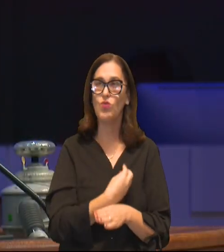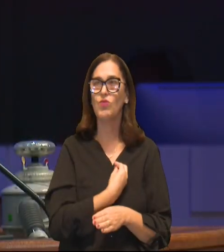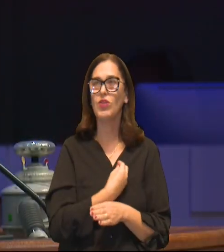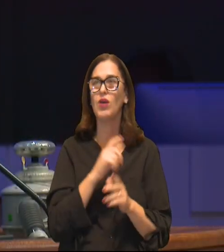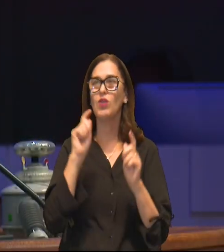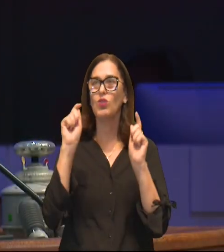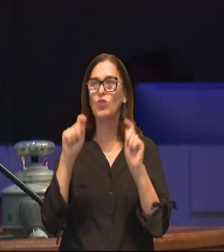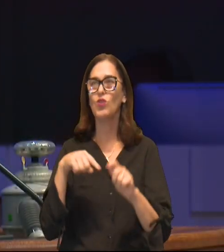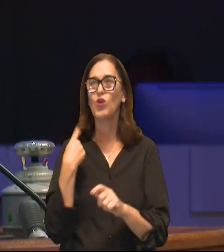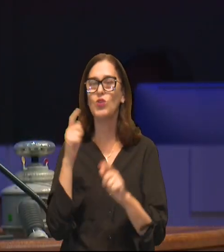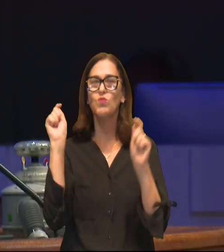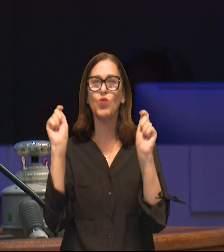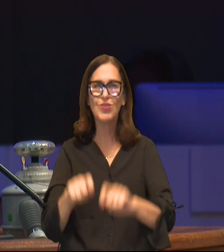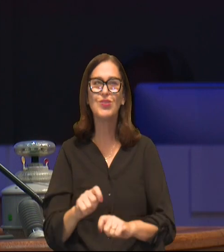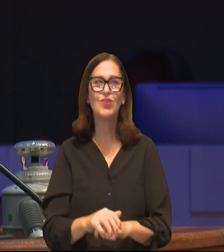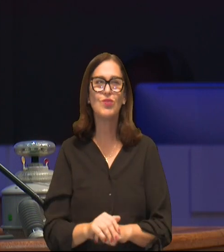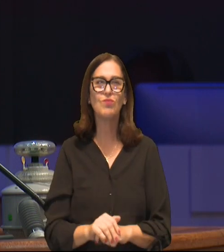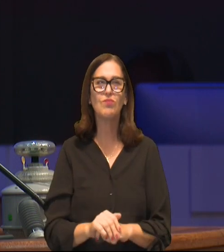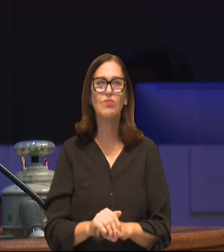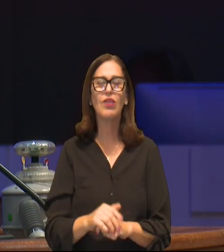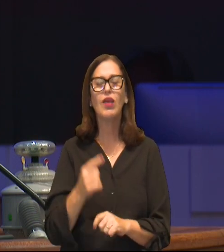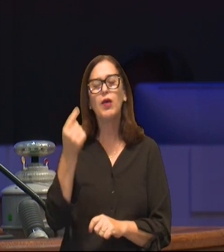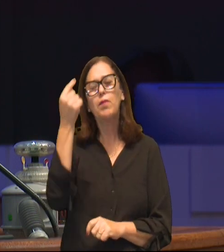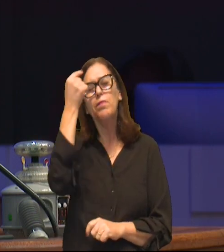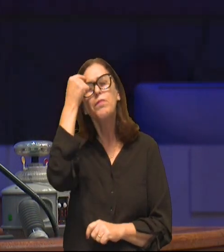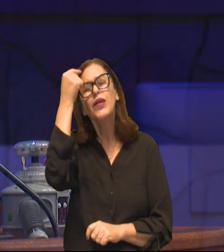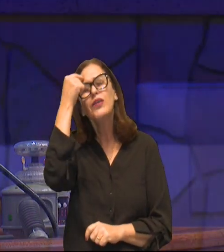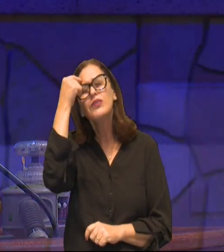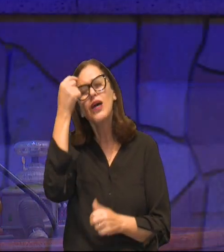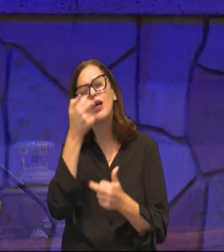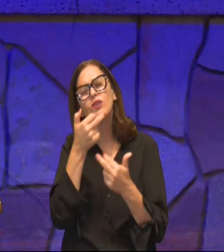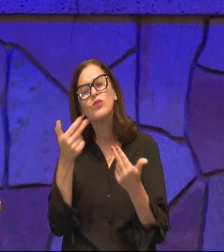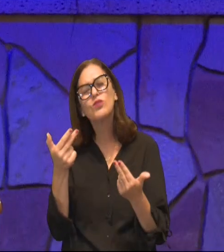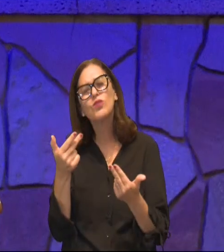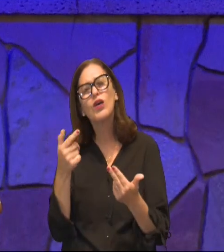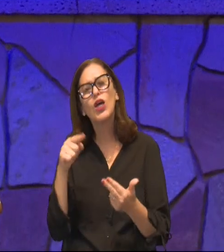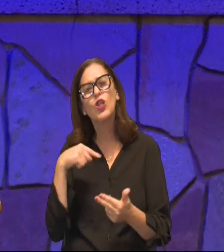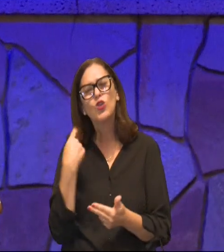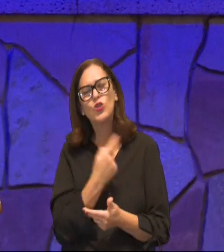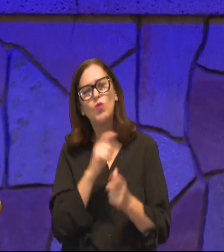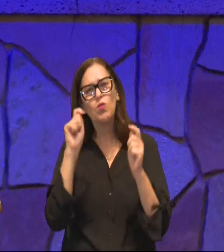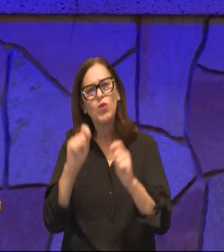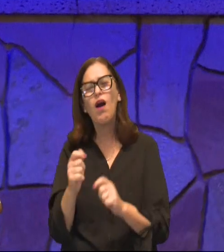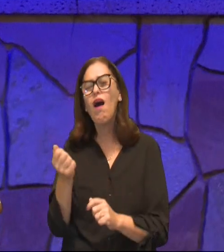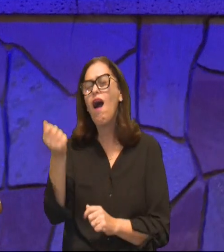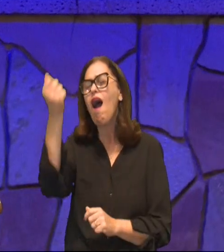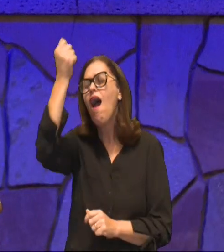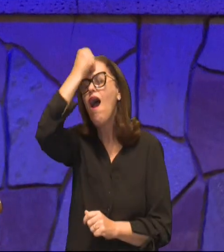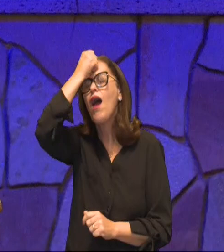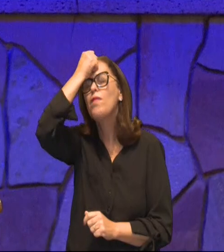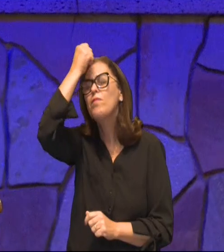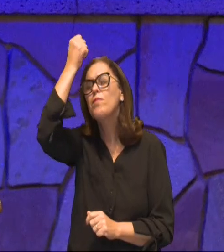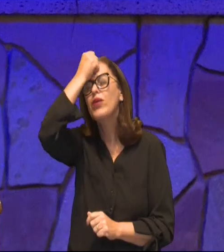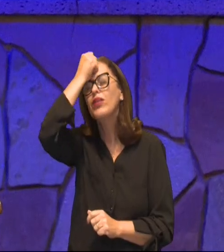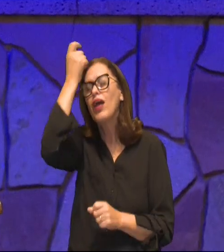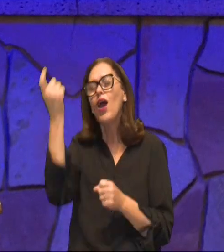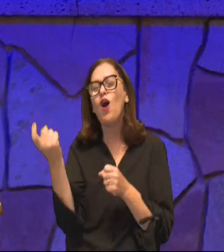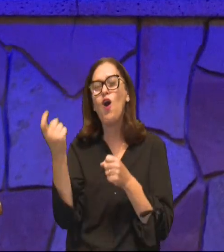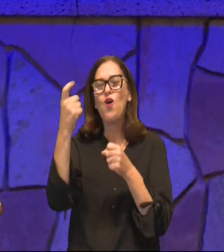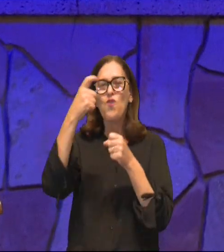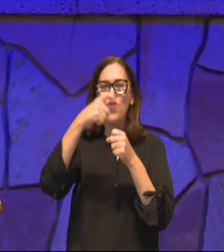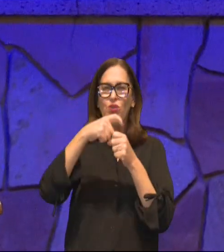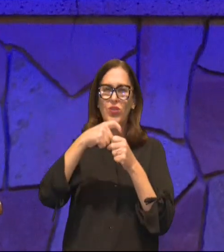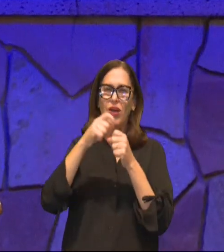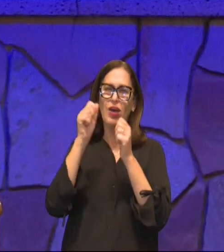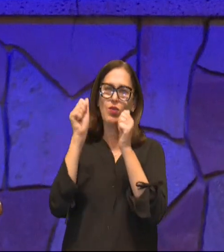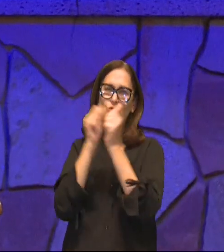possamos, queridos, refletir sobre essas coisas, que possamos nos arrepender e voltarmos para o